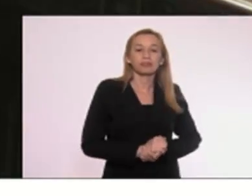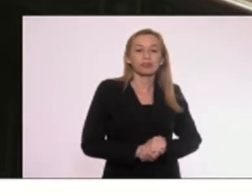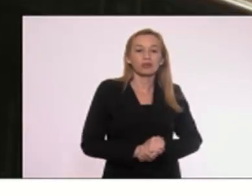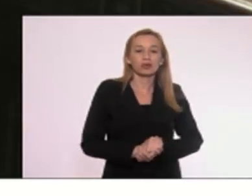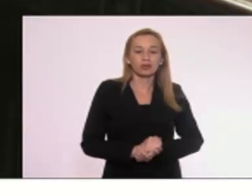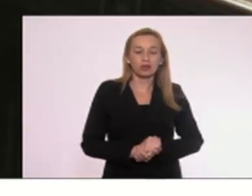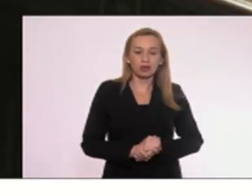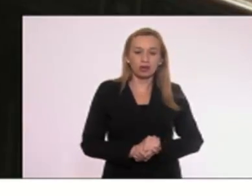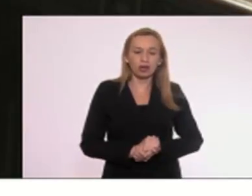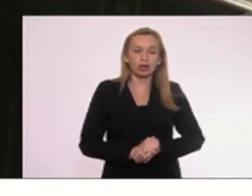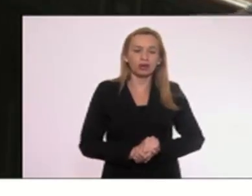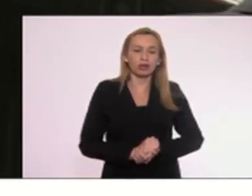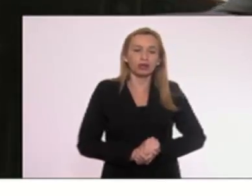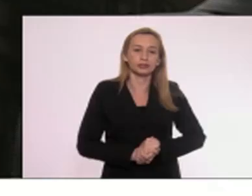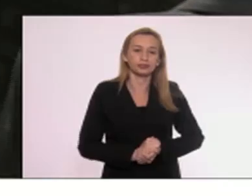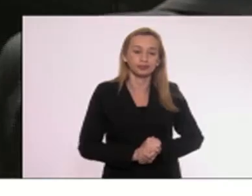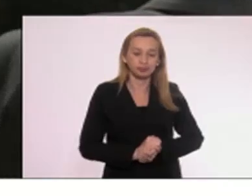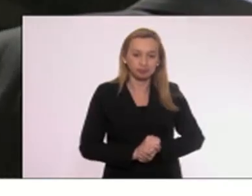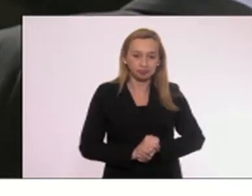que eu passo a ler.